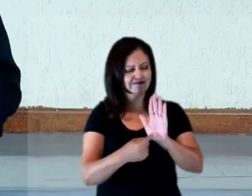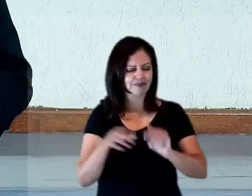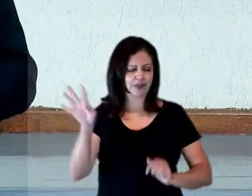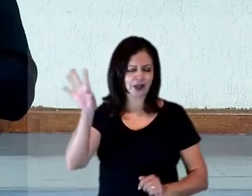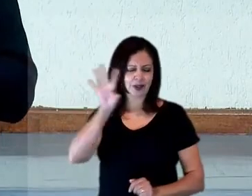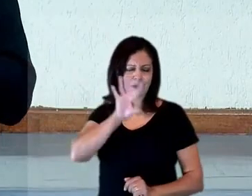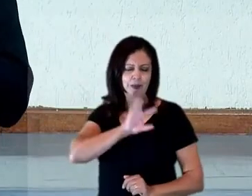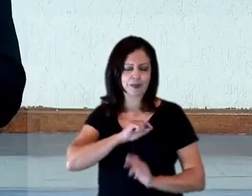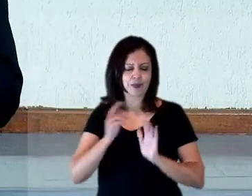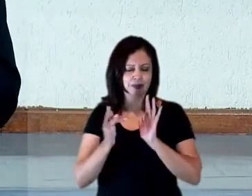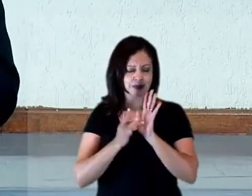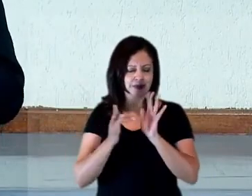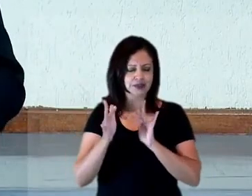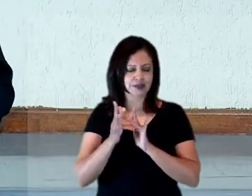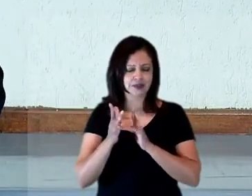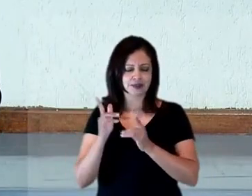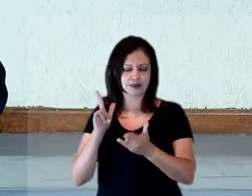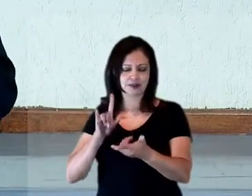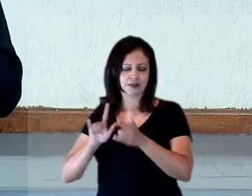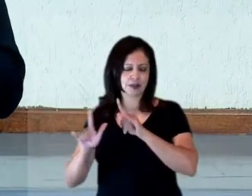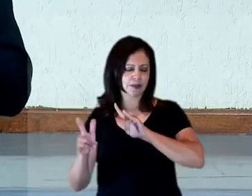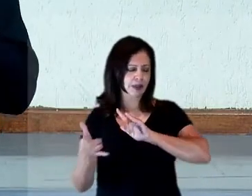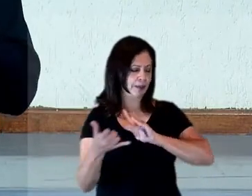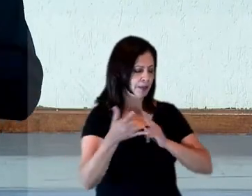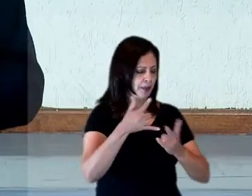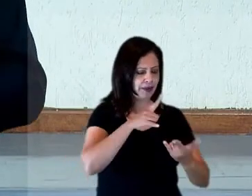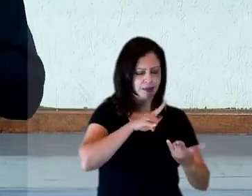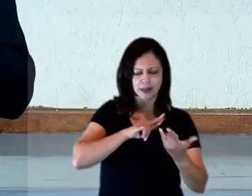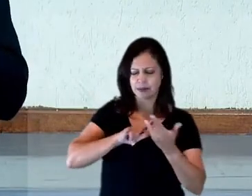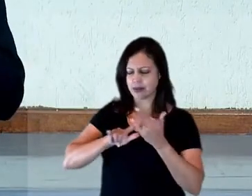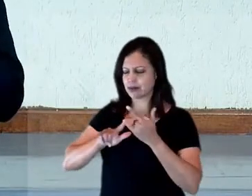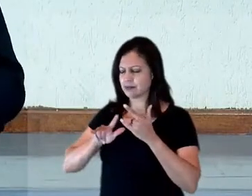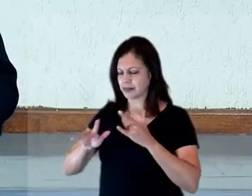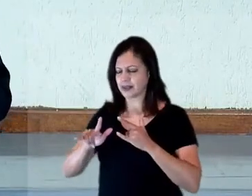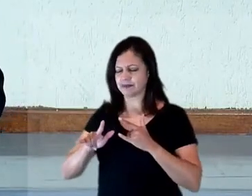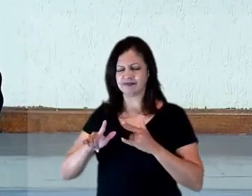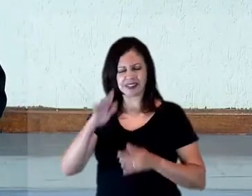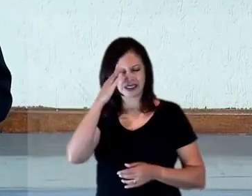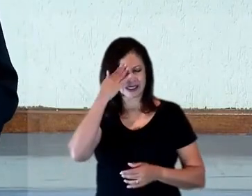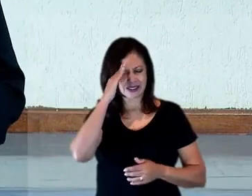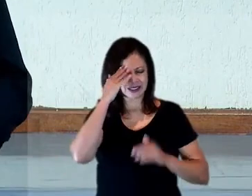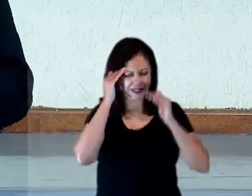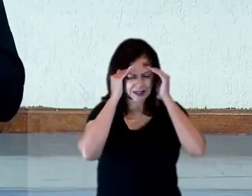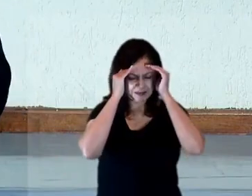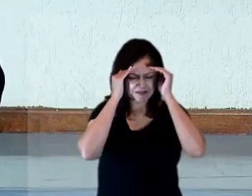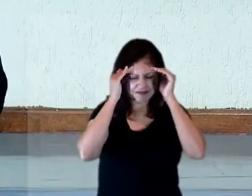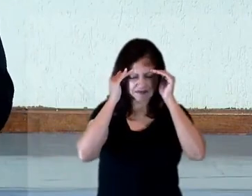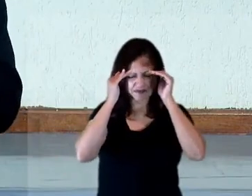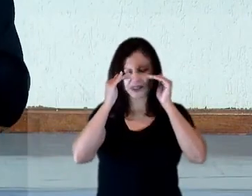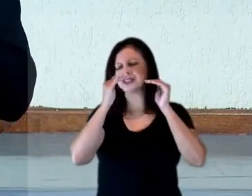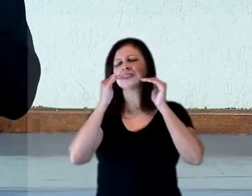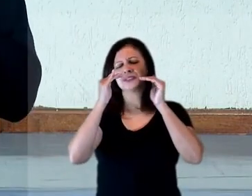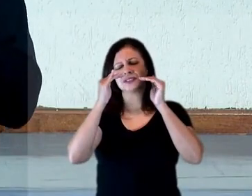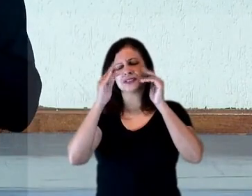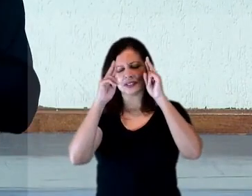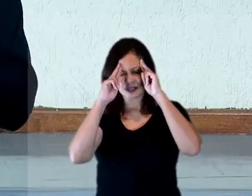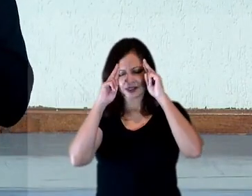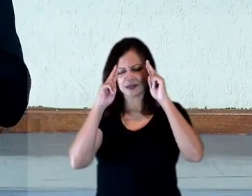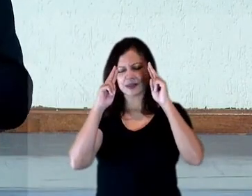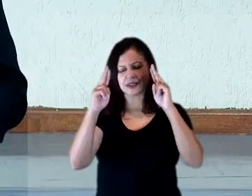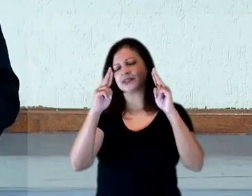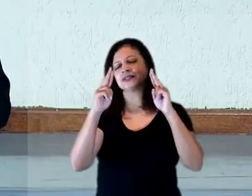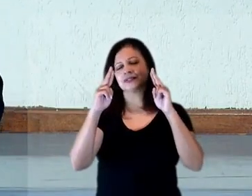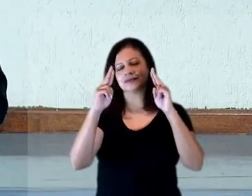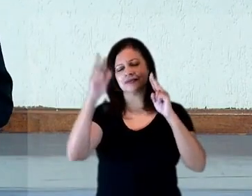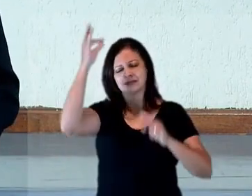amor, amando um ao outro, entendendo, compreendendo, respeitando a vida de cada um, mas amando em espírito e